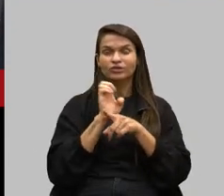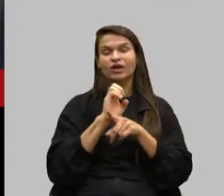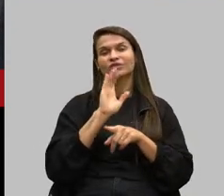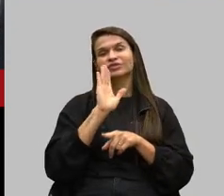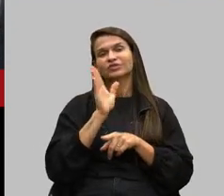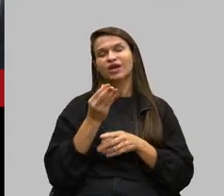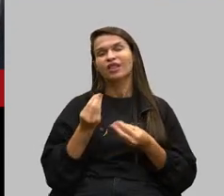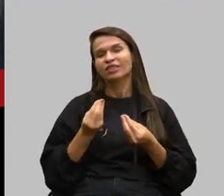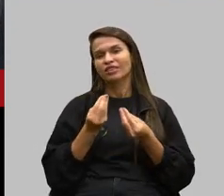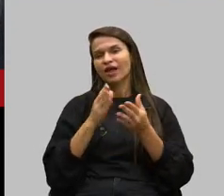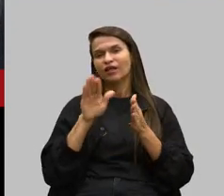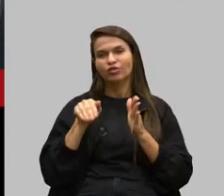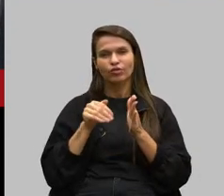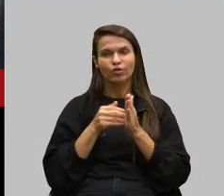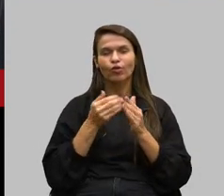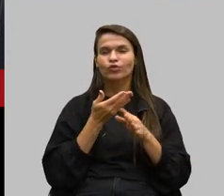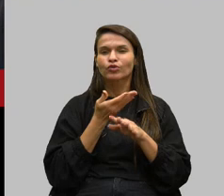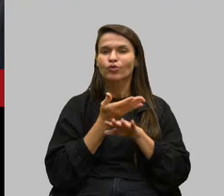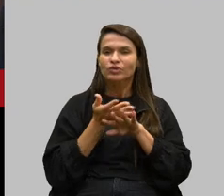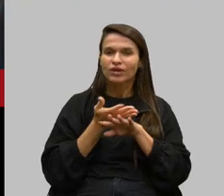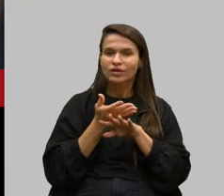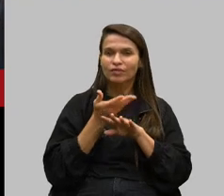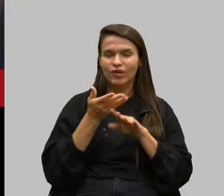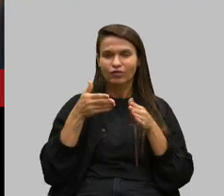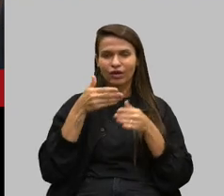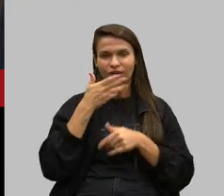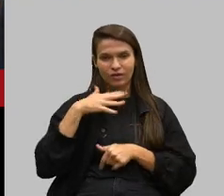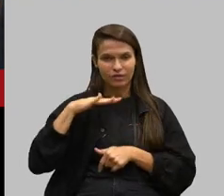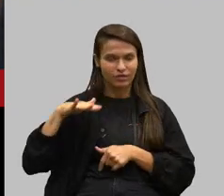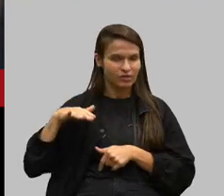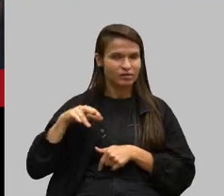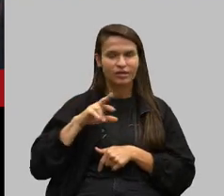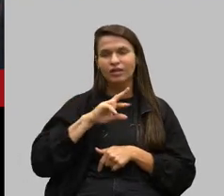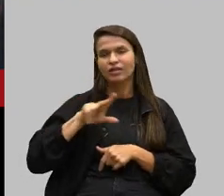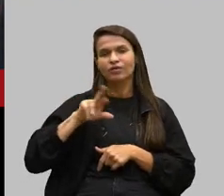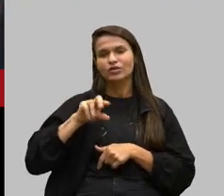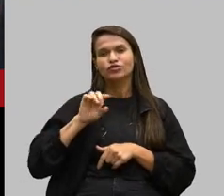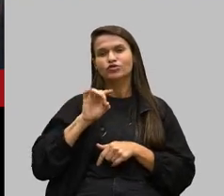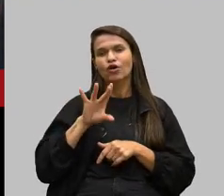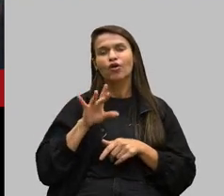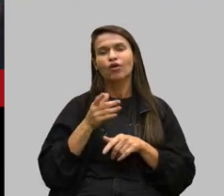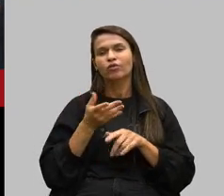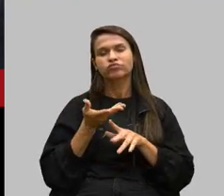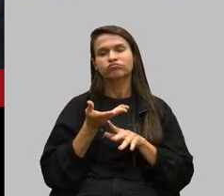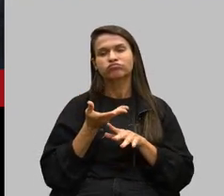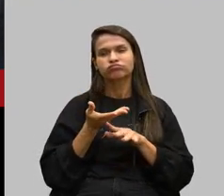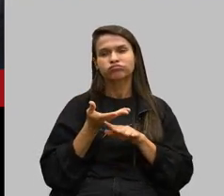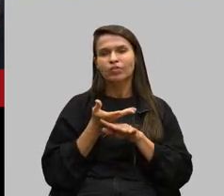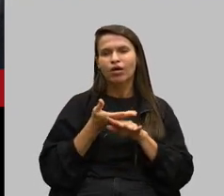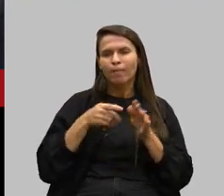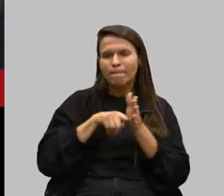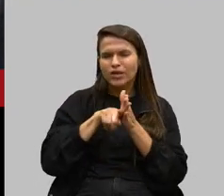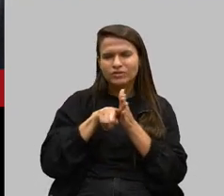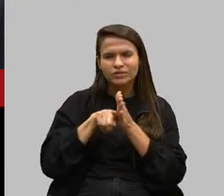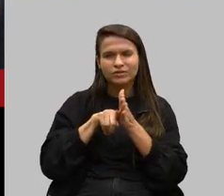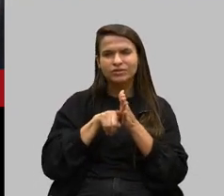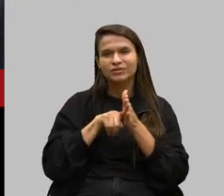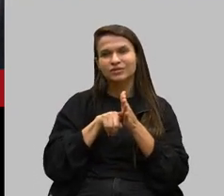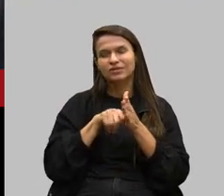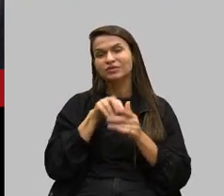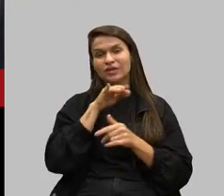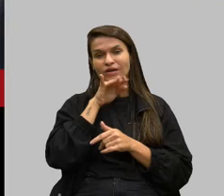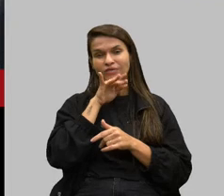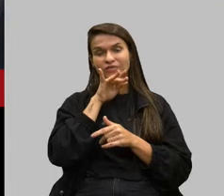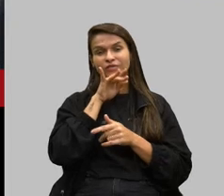toda o tratamento pra criança não é só não faz só a triagem Deputado João Júnior porque seria muito ruim você